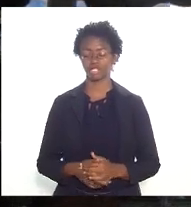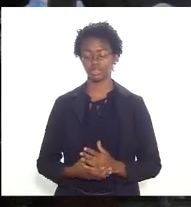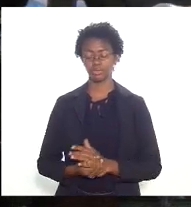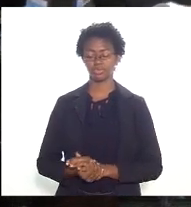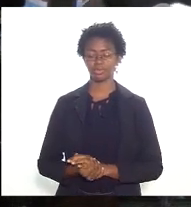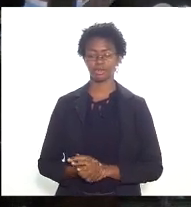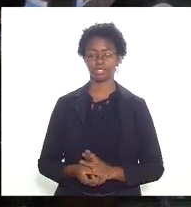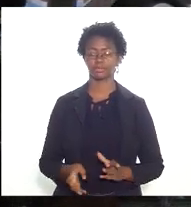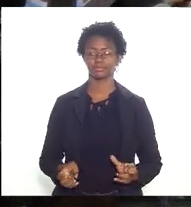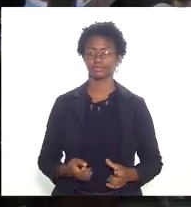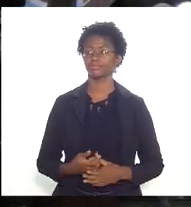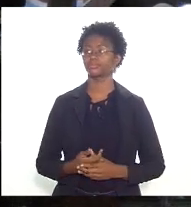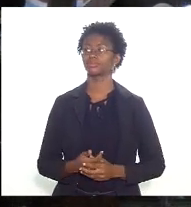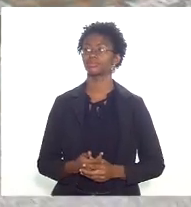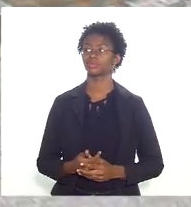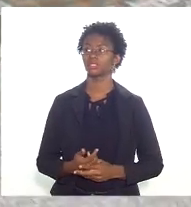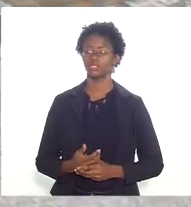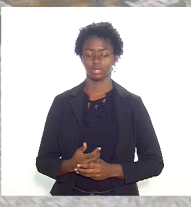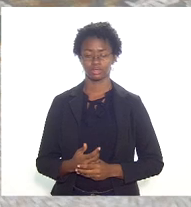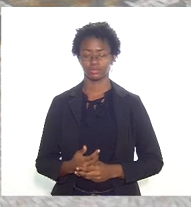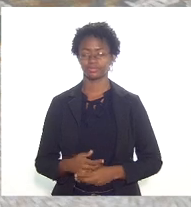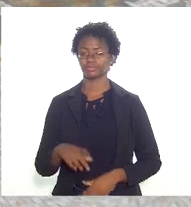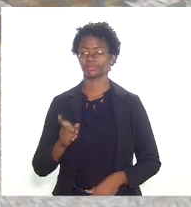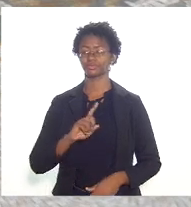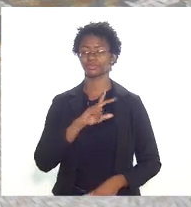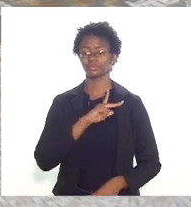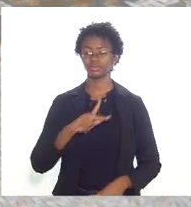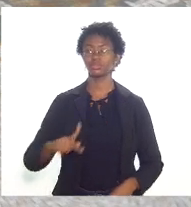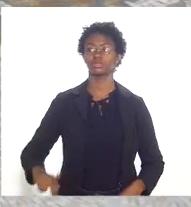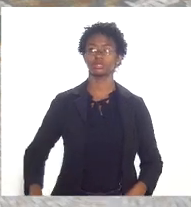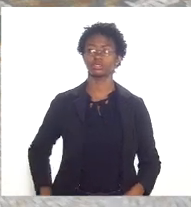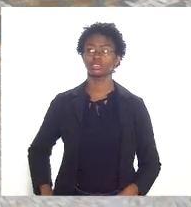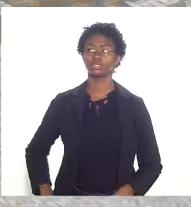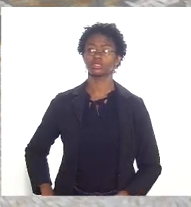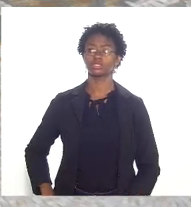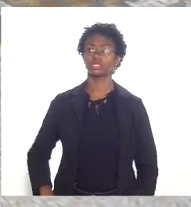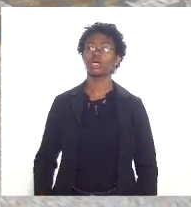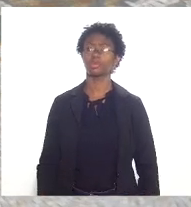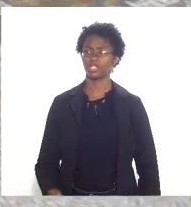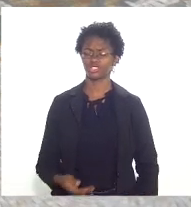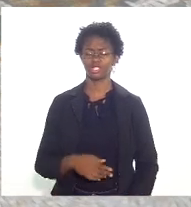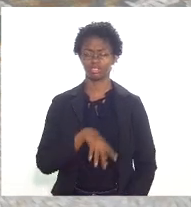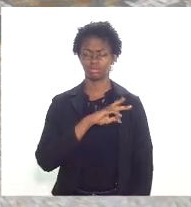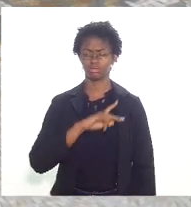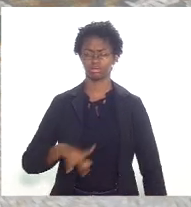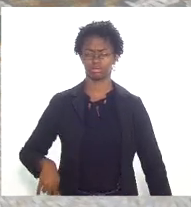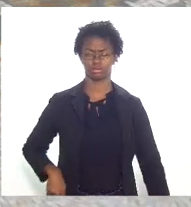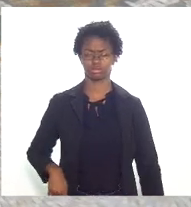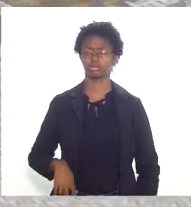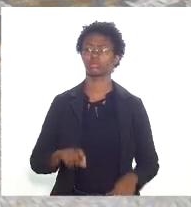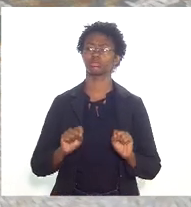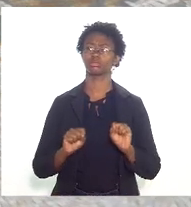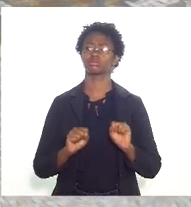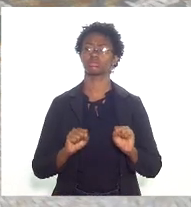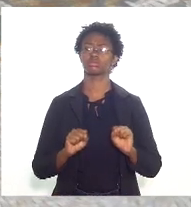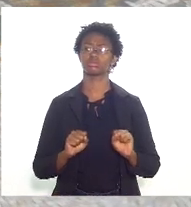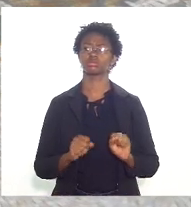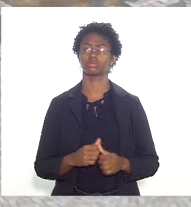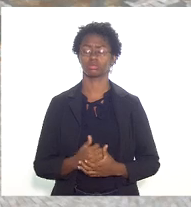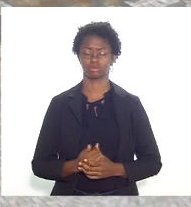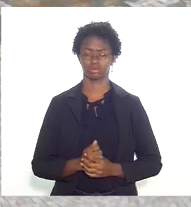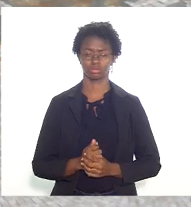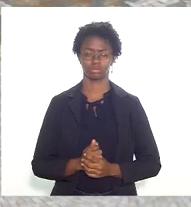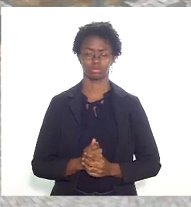questão de Deputado Márcio não seu presente aqui como muitos inscreveram para discussão eu ia perguntar vossa